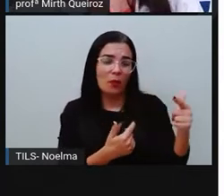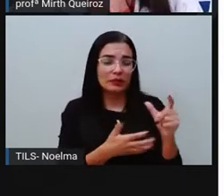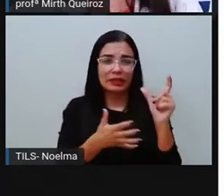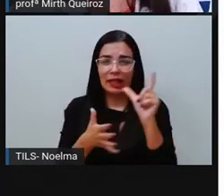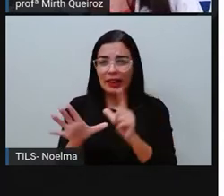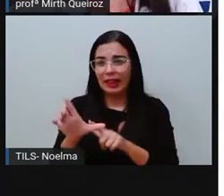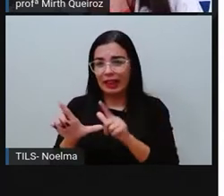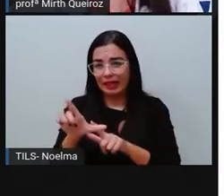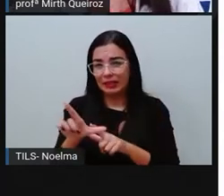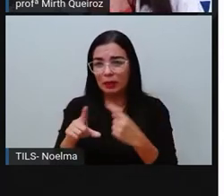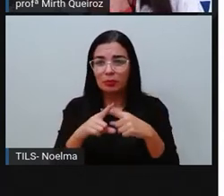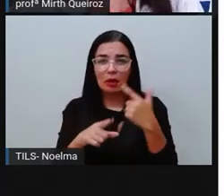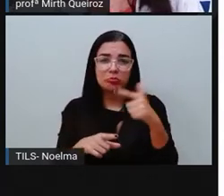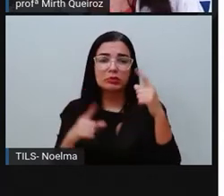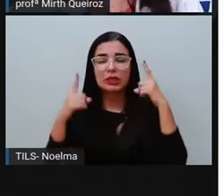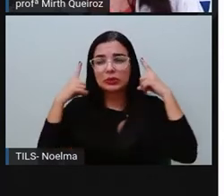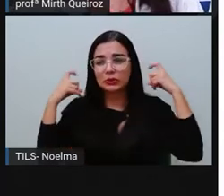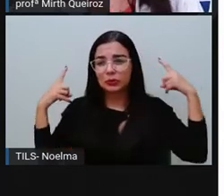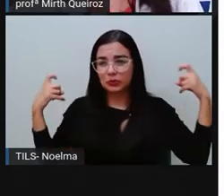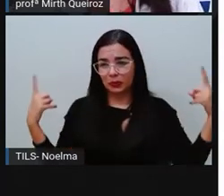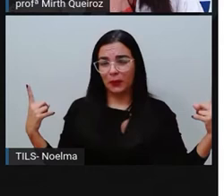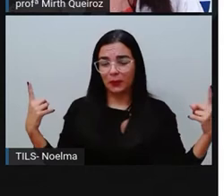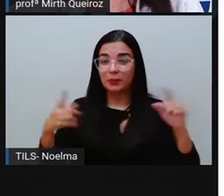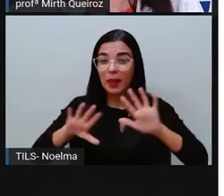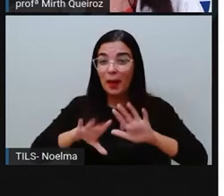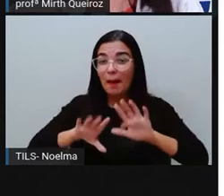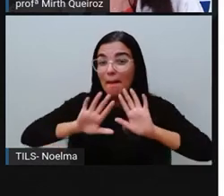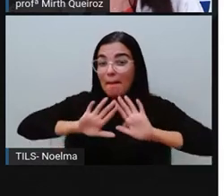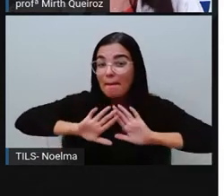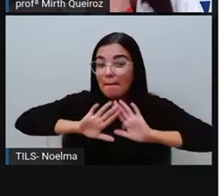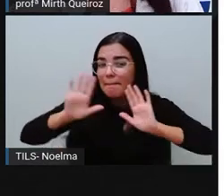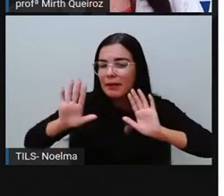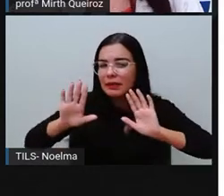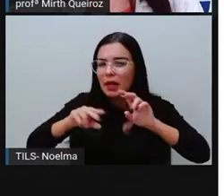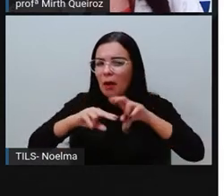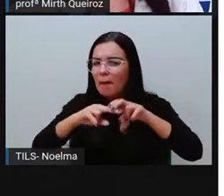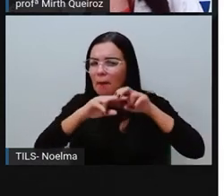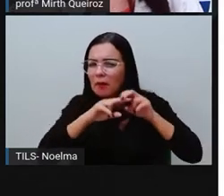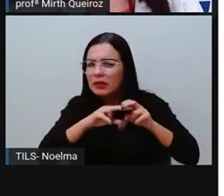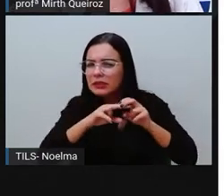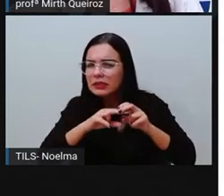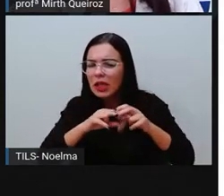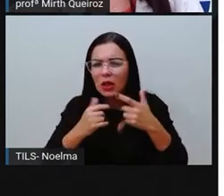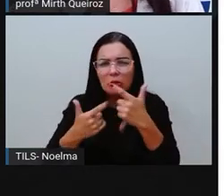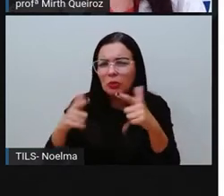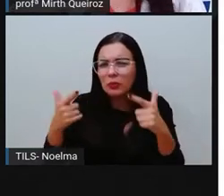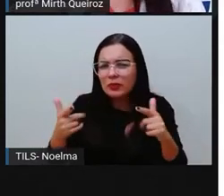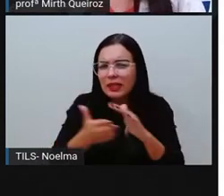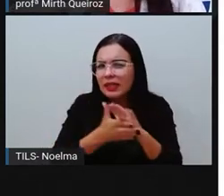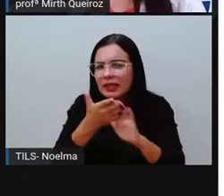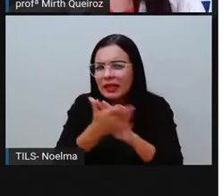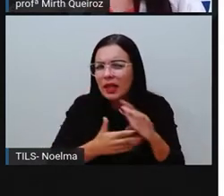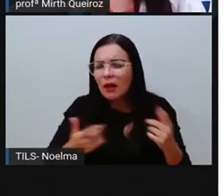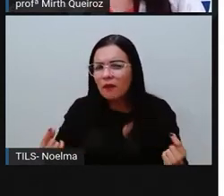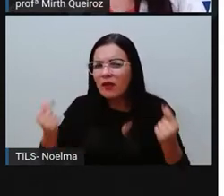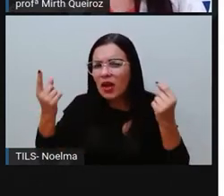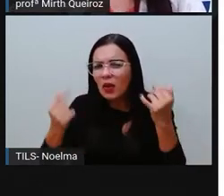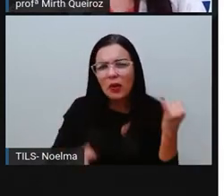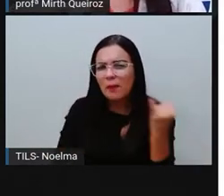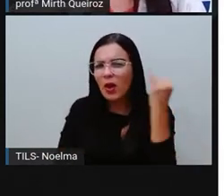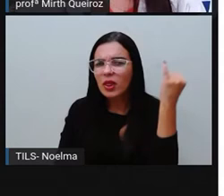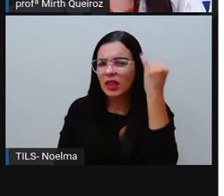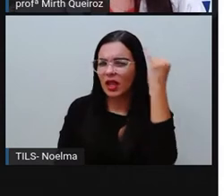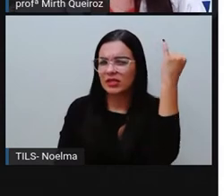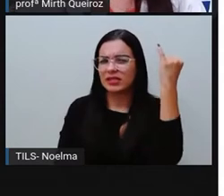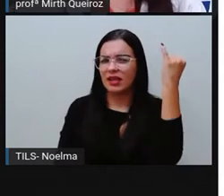não possui som. Mas será que por esse motivo ela não tem nenhum valor? Será que ela não é importante